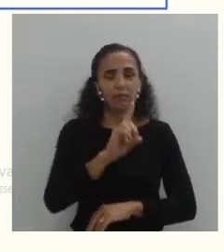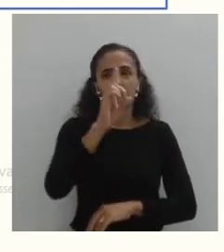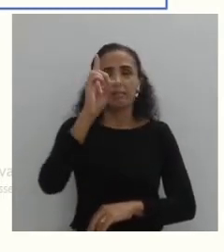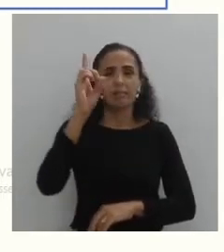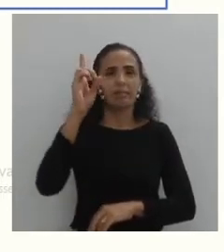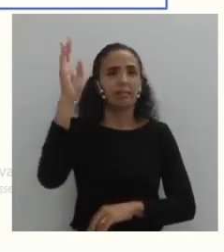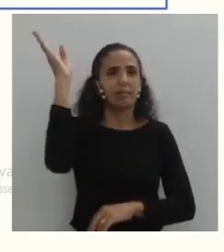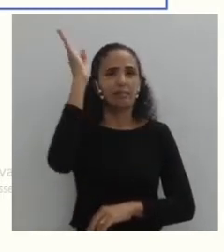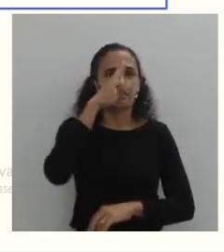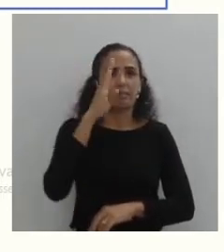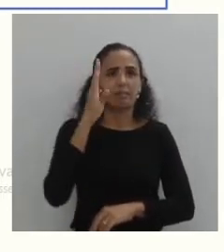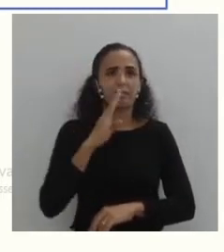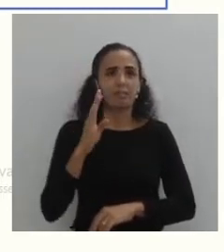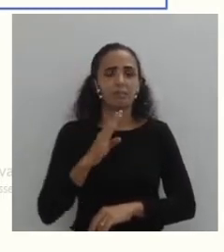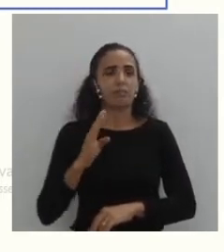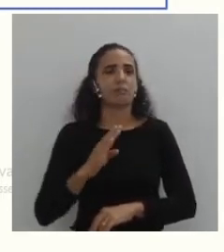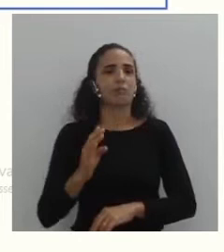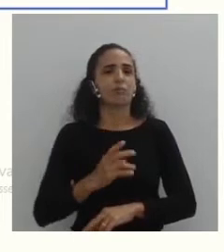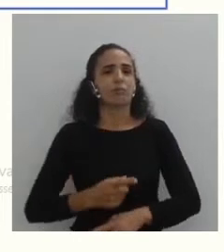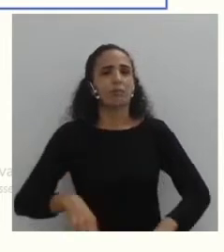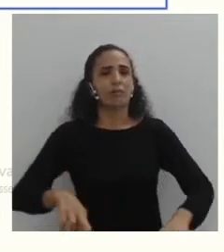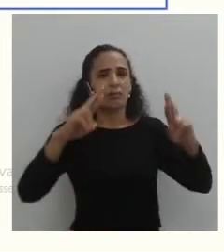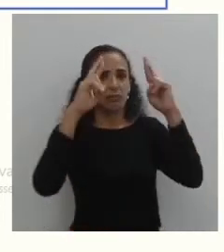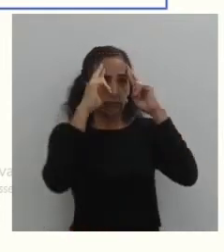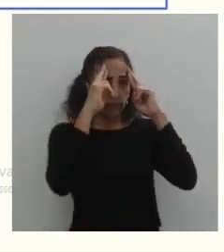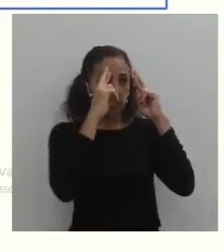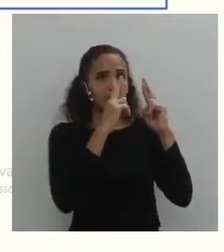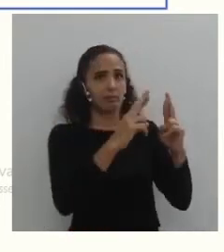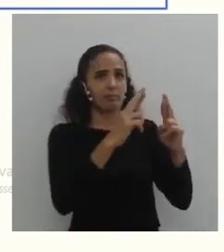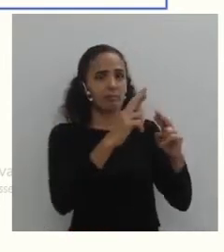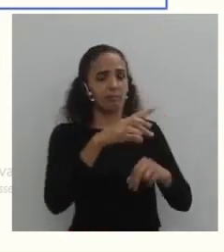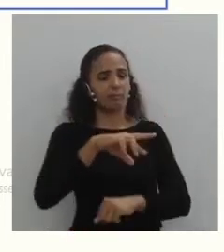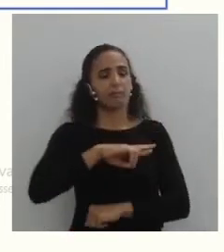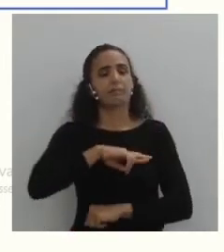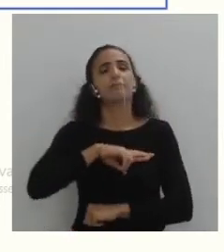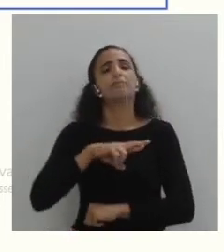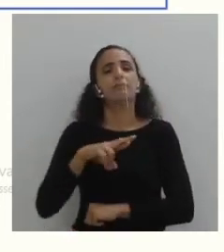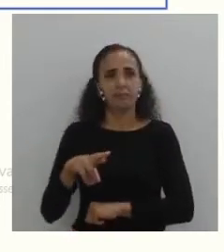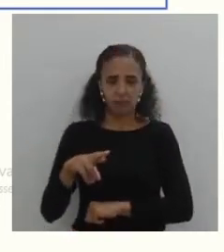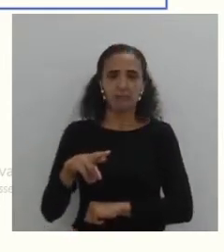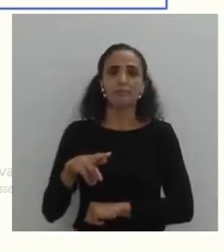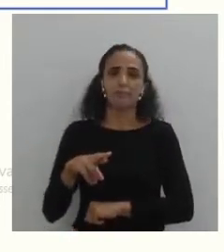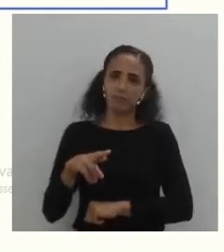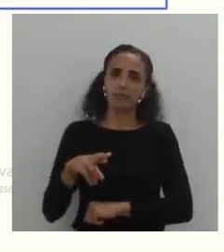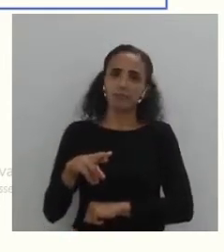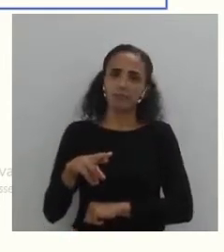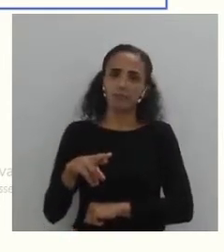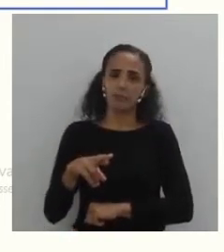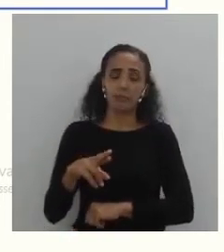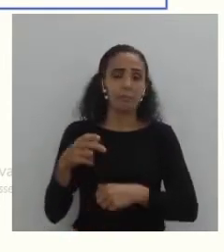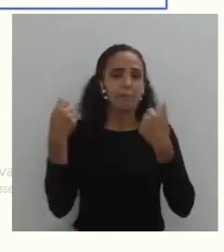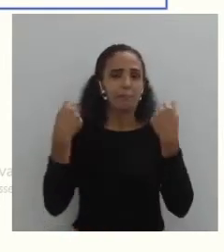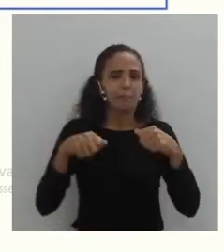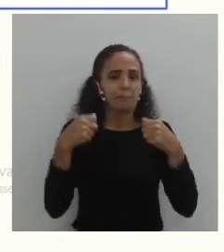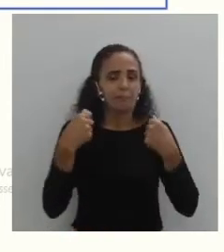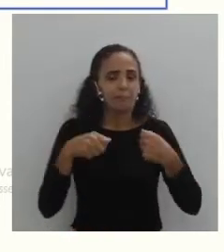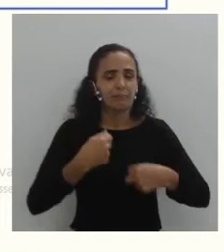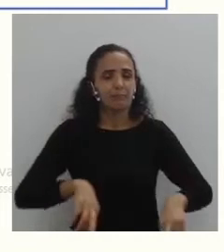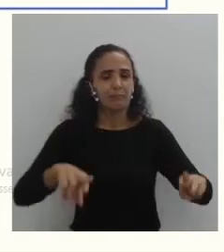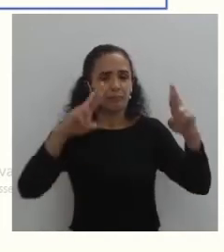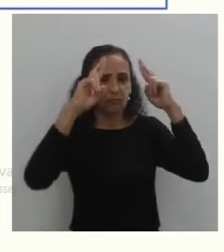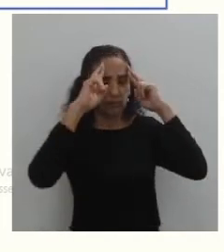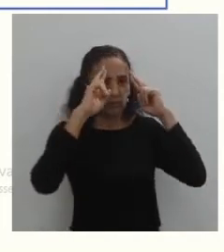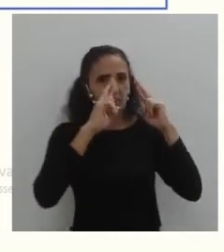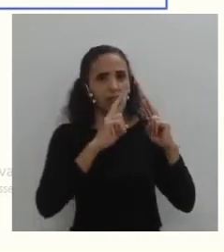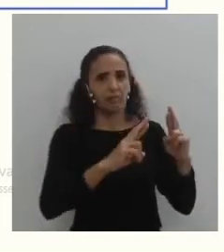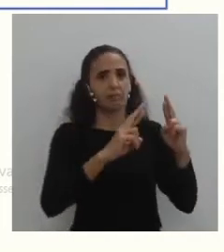à Intolerância Religiosa? Olha aí esse cartaz. Certo? Então, contra a intolerância religiosa. Vejam